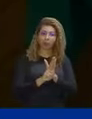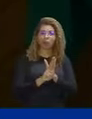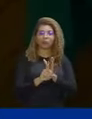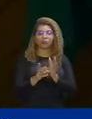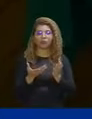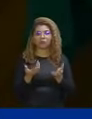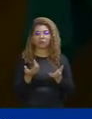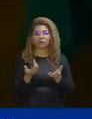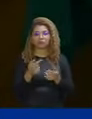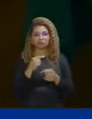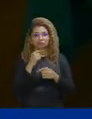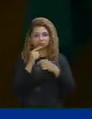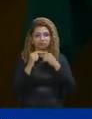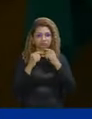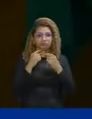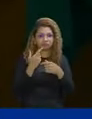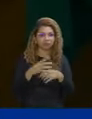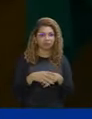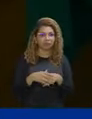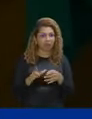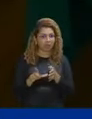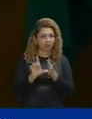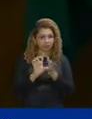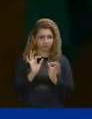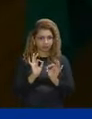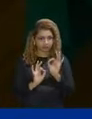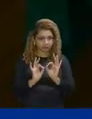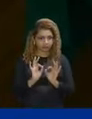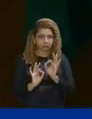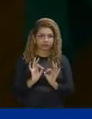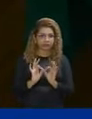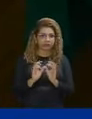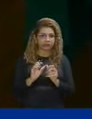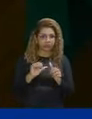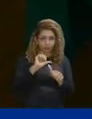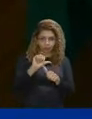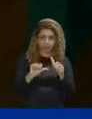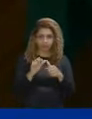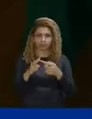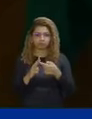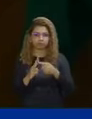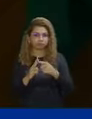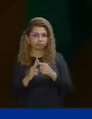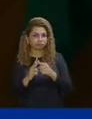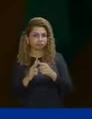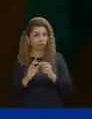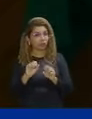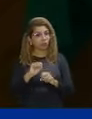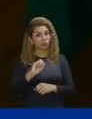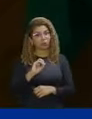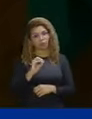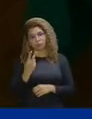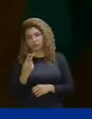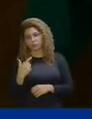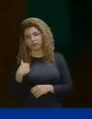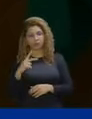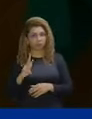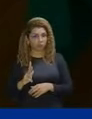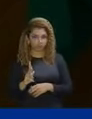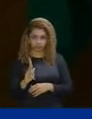de qualquer providência em relação à transmissão ou se eu posso continuar e prestar